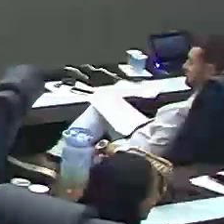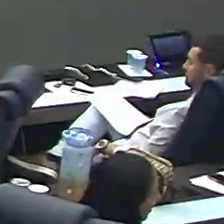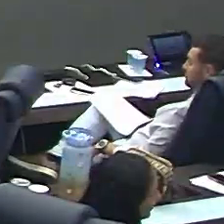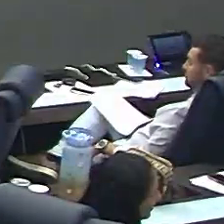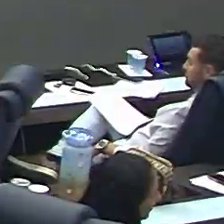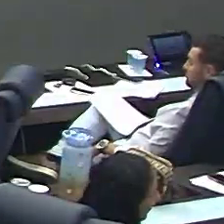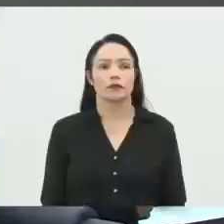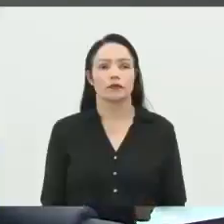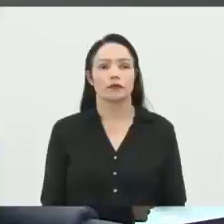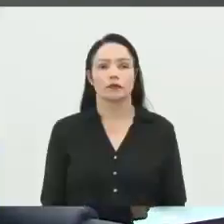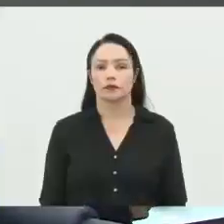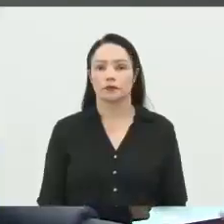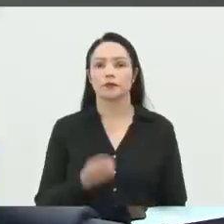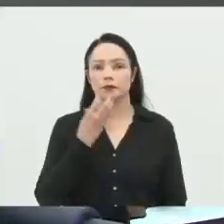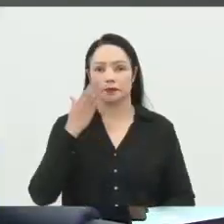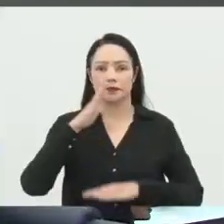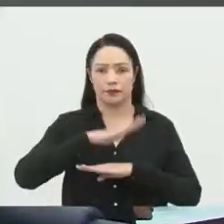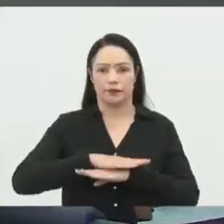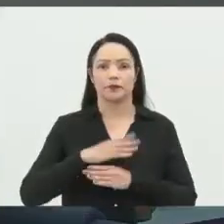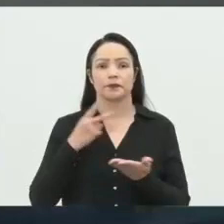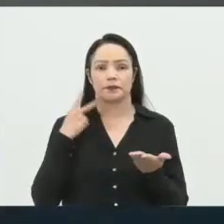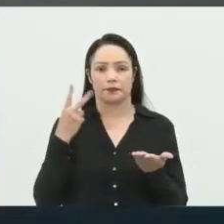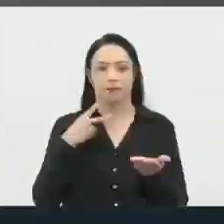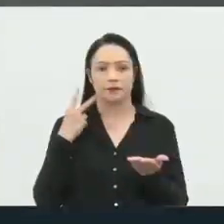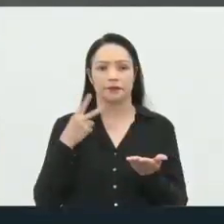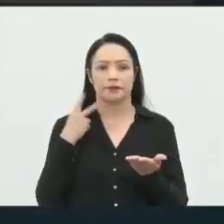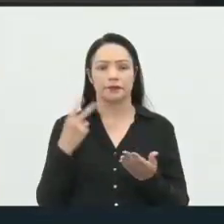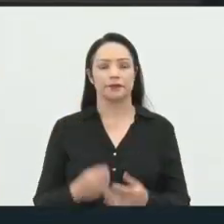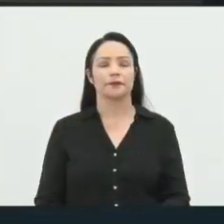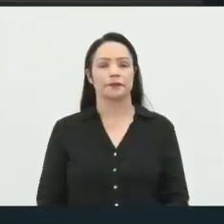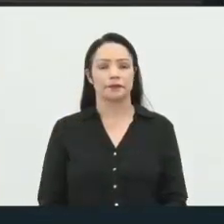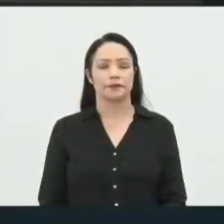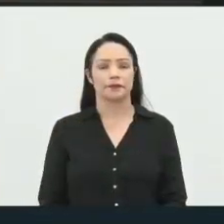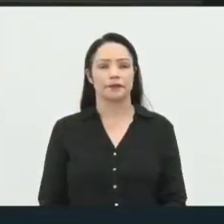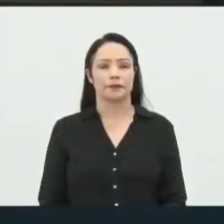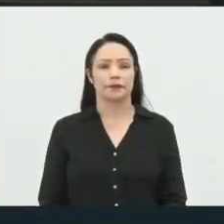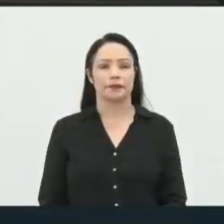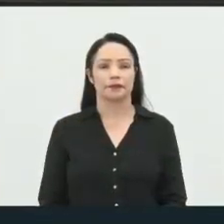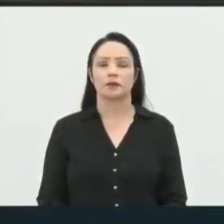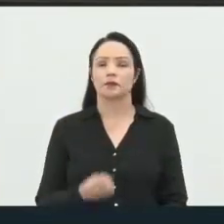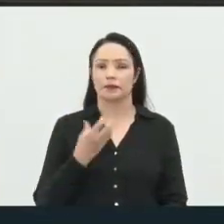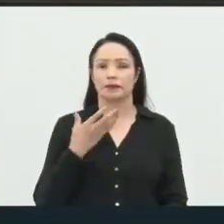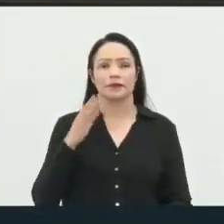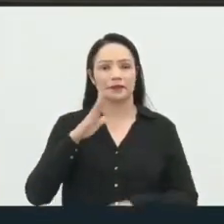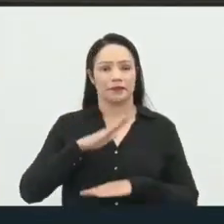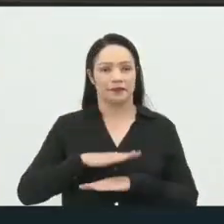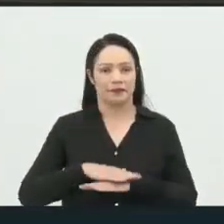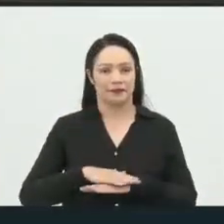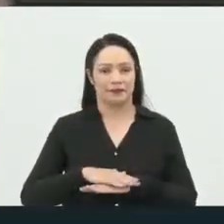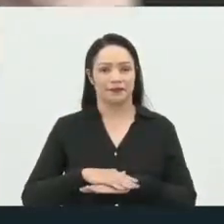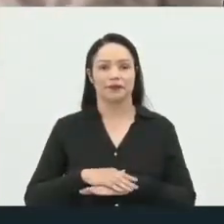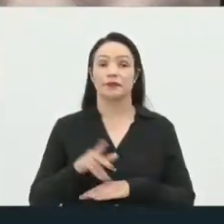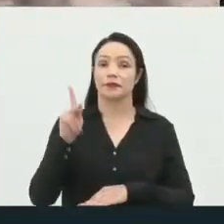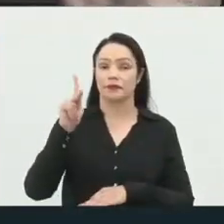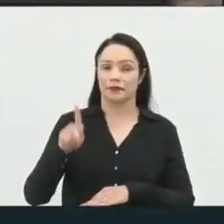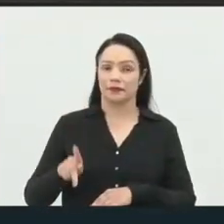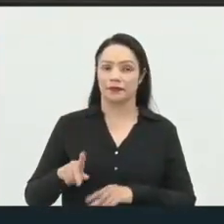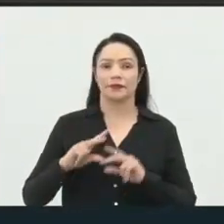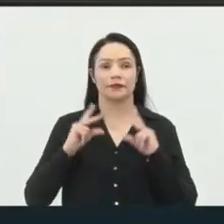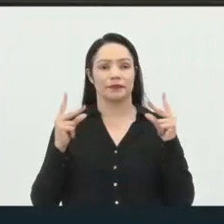boa tarde senhores vereadores Boa tarde senhoras vereadoras ao presidente da